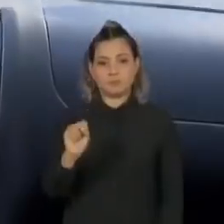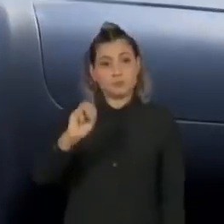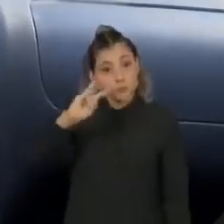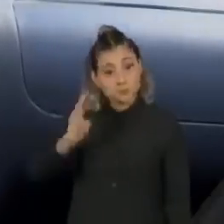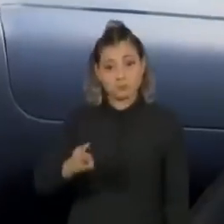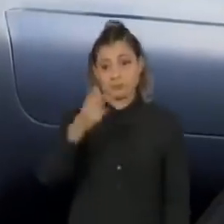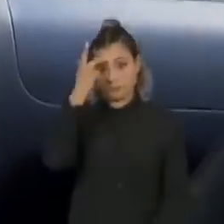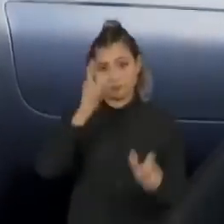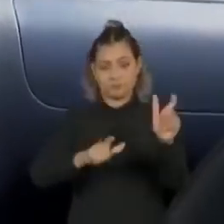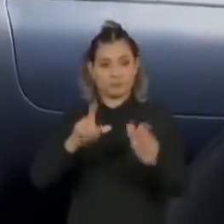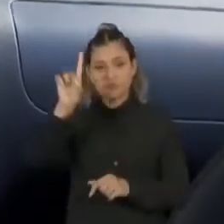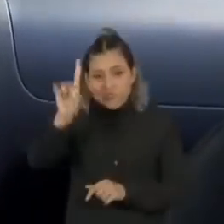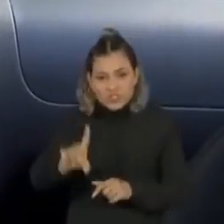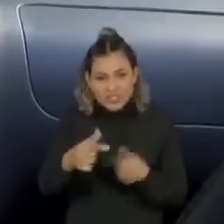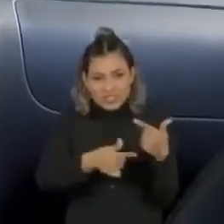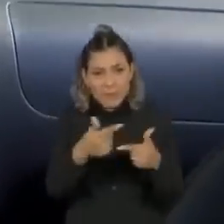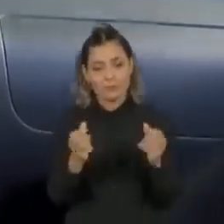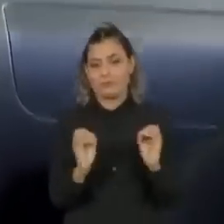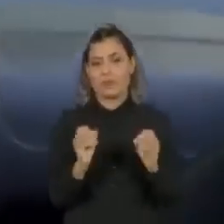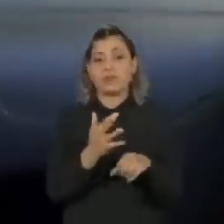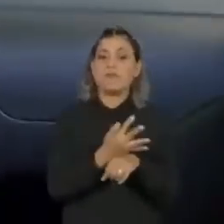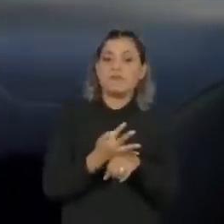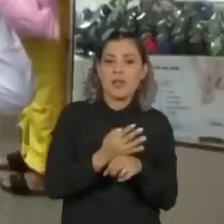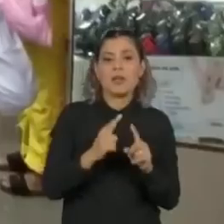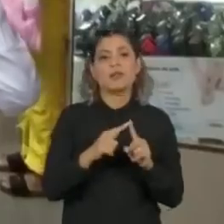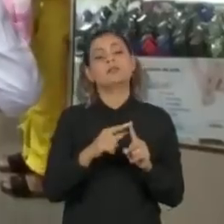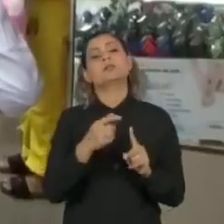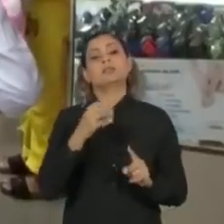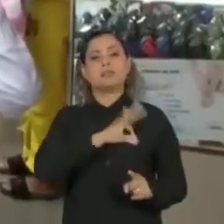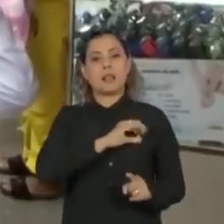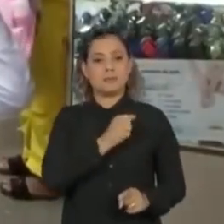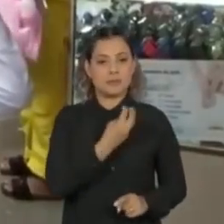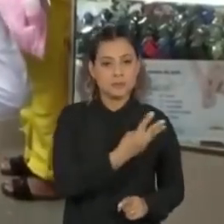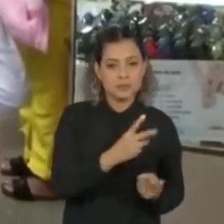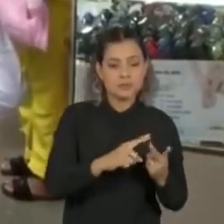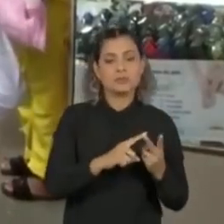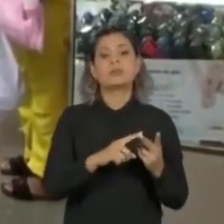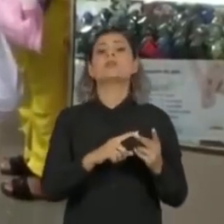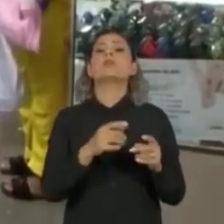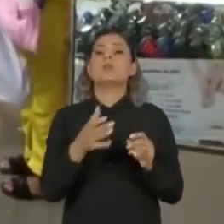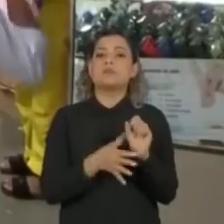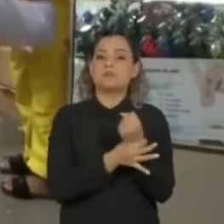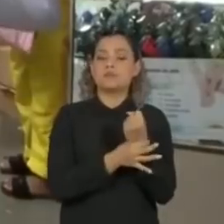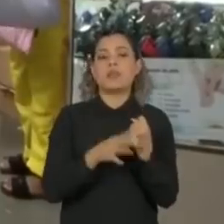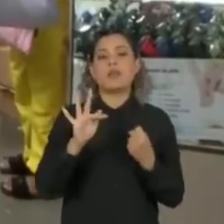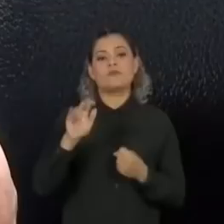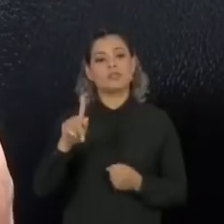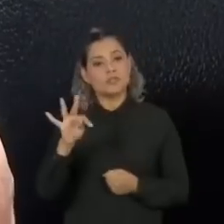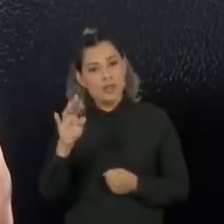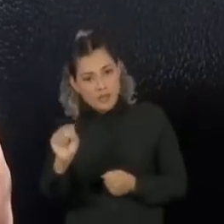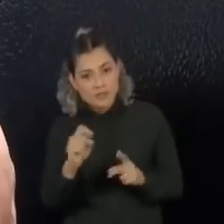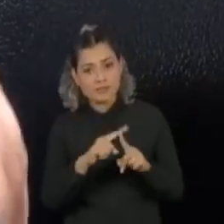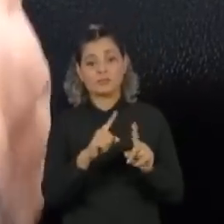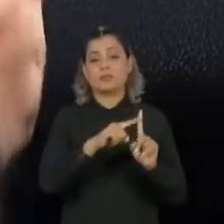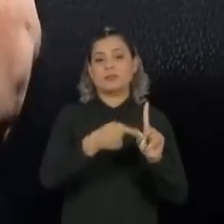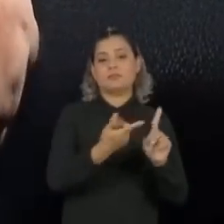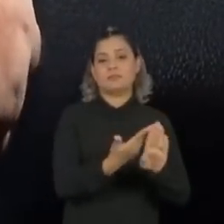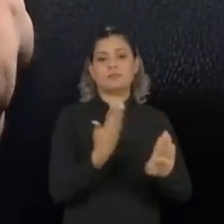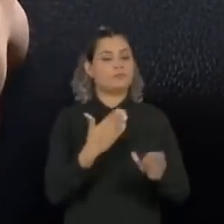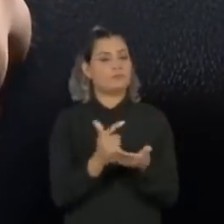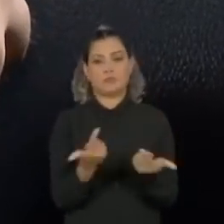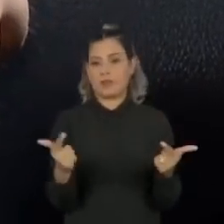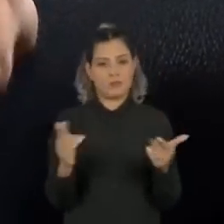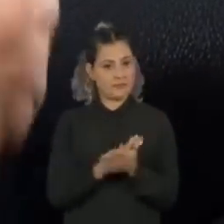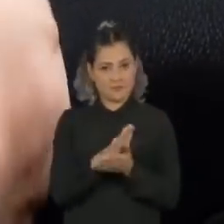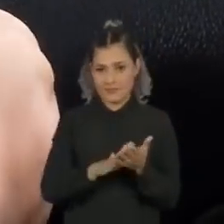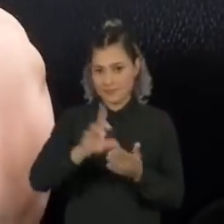pessoas sem direitos trabalhistas como férias, 13º, fundo de garantia e licença maternidade, por exemplo. Mais de 9 milhões de pessoas que